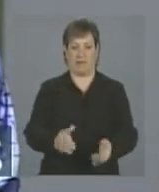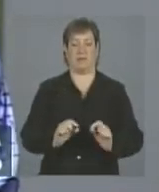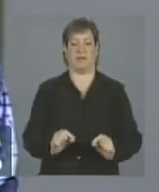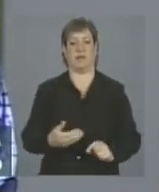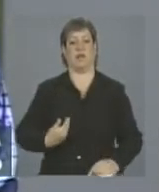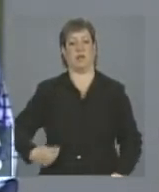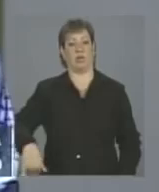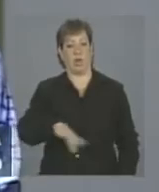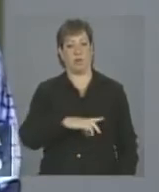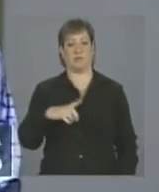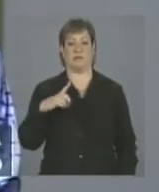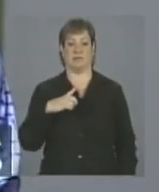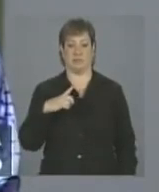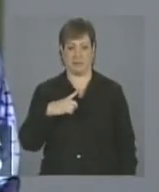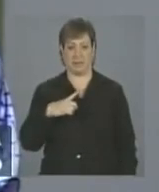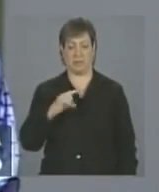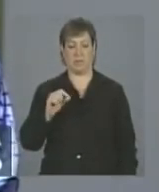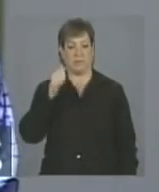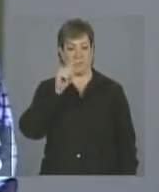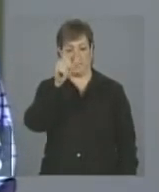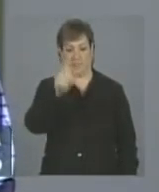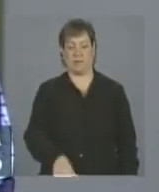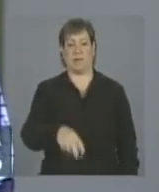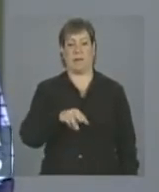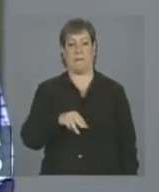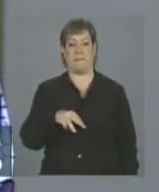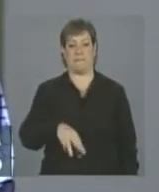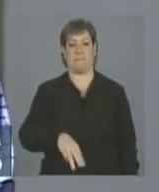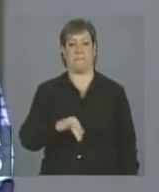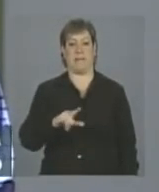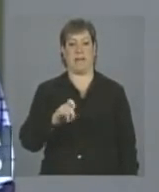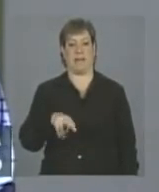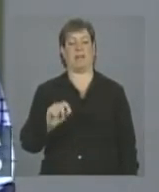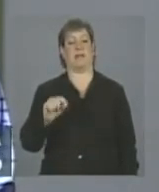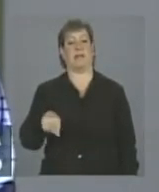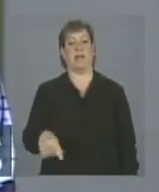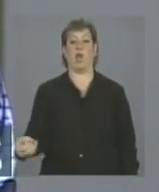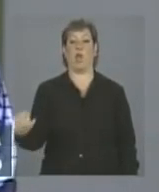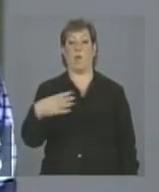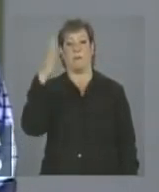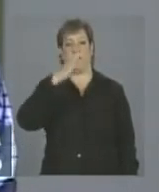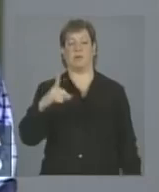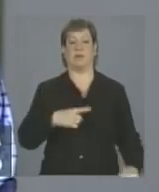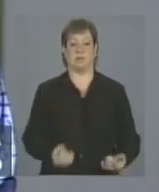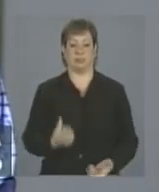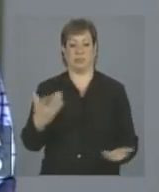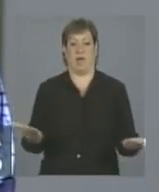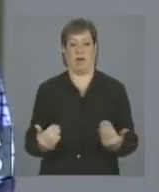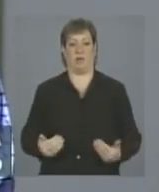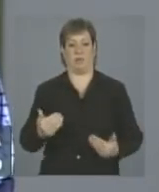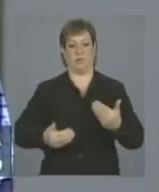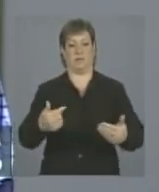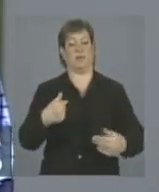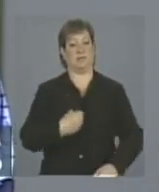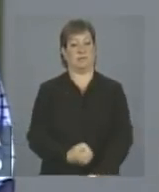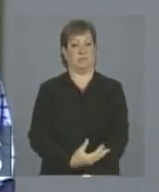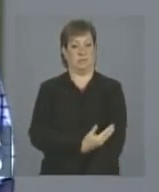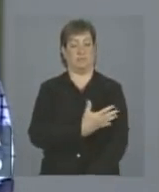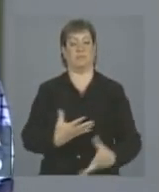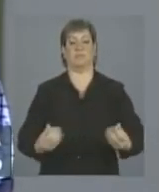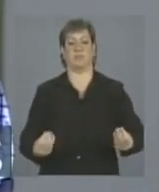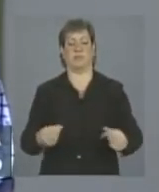nós temos na Milena um exemplo desse novo Brasil que está surgindo. E a mim comove